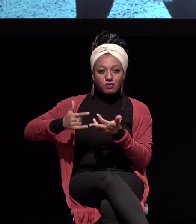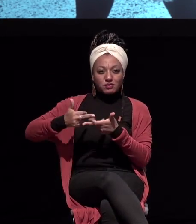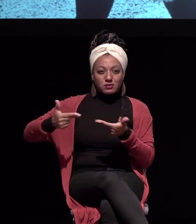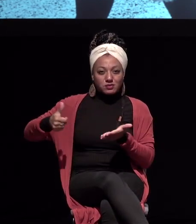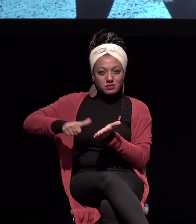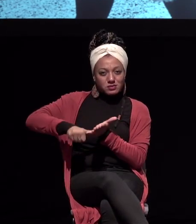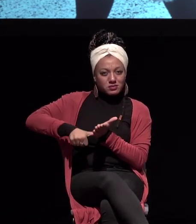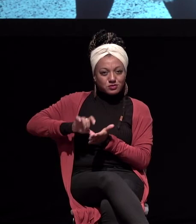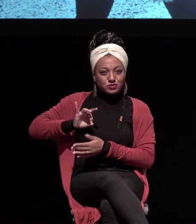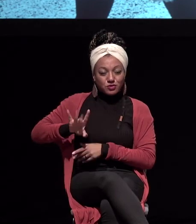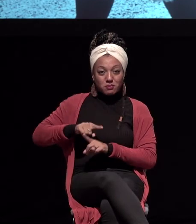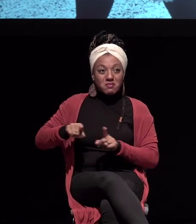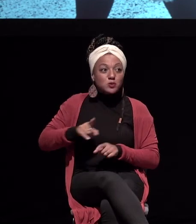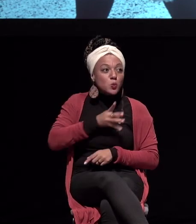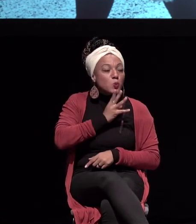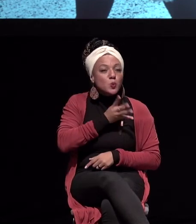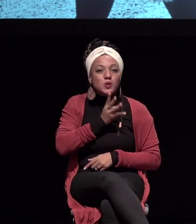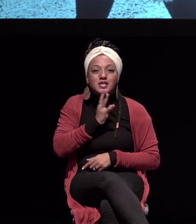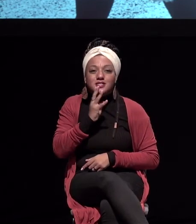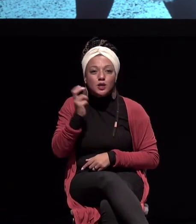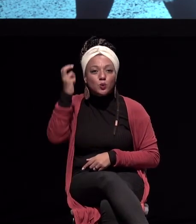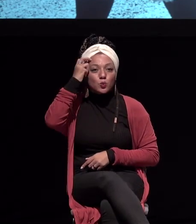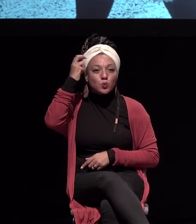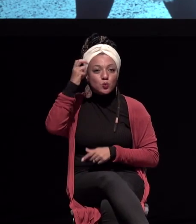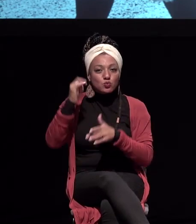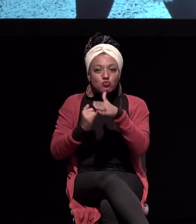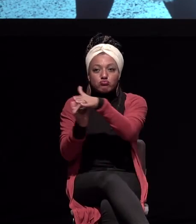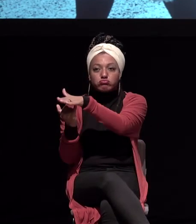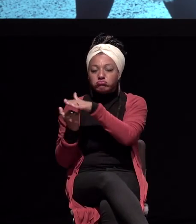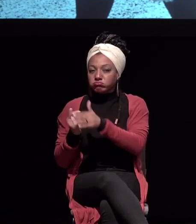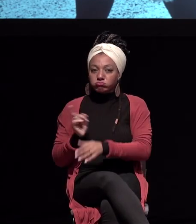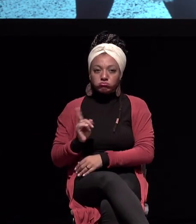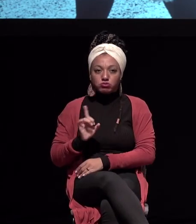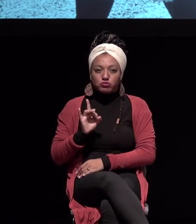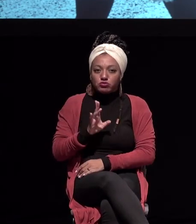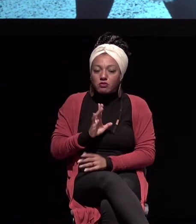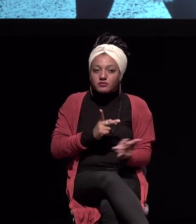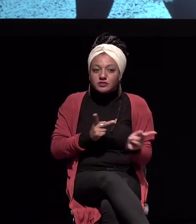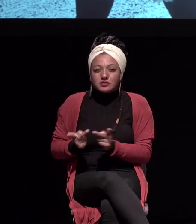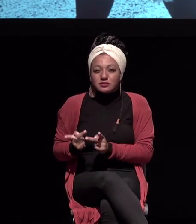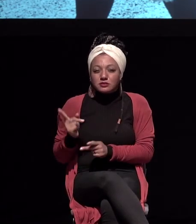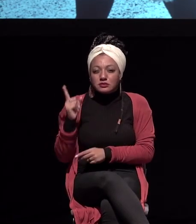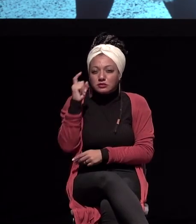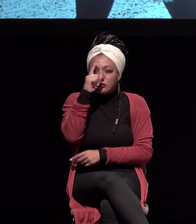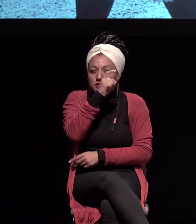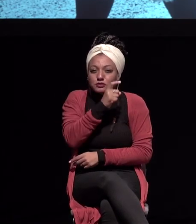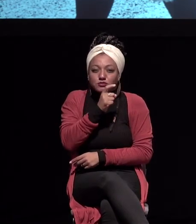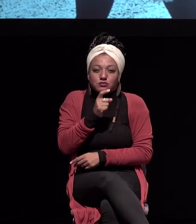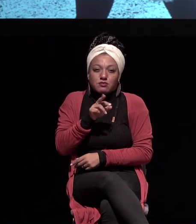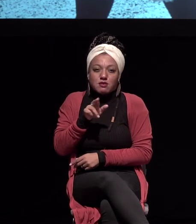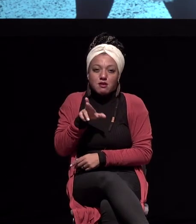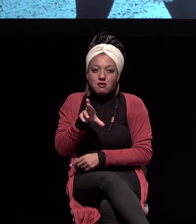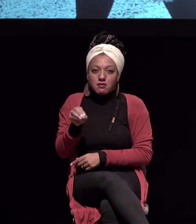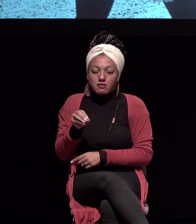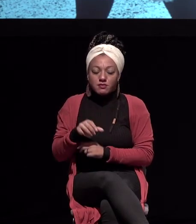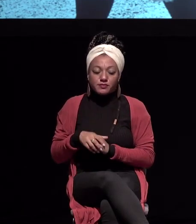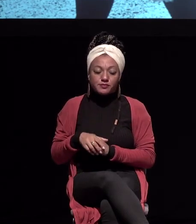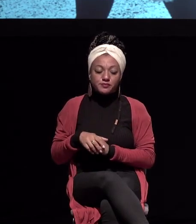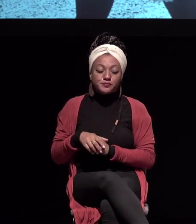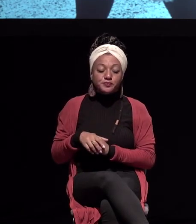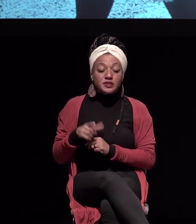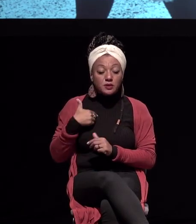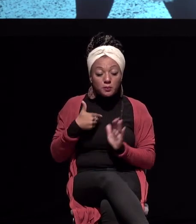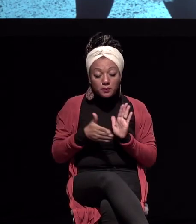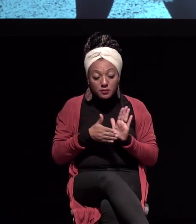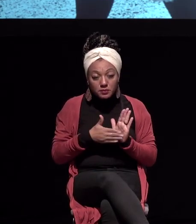não para explorar esses espaços culturais que existem na cidade. E, então, eles foram, né? Eu não fui, não